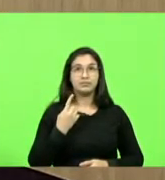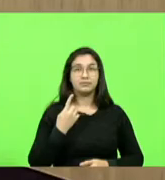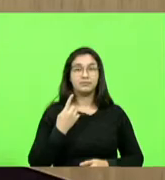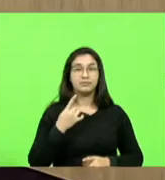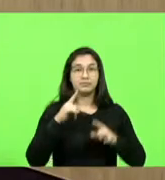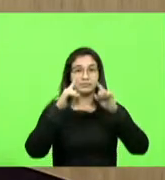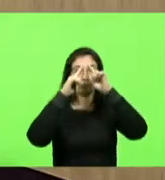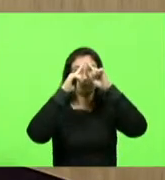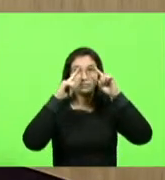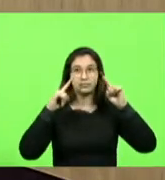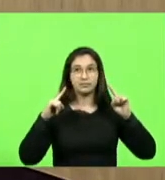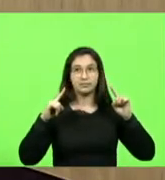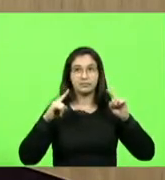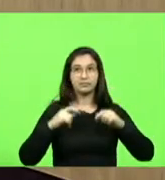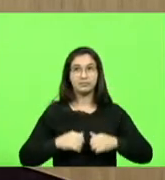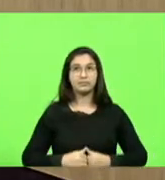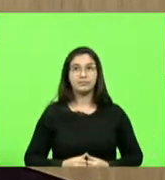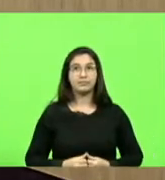Neudi Sareta,